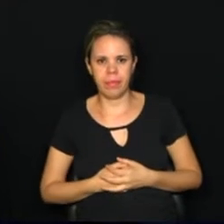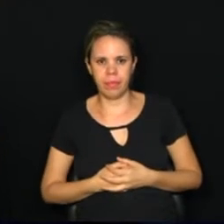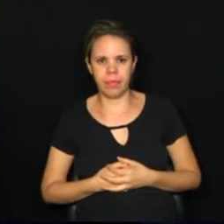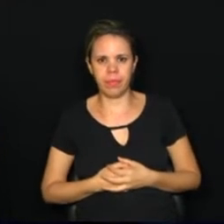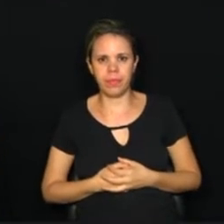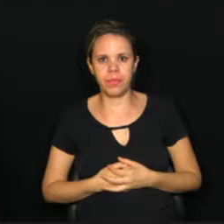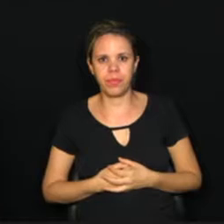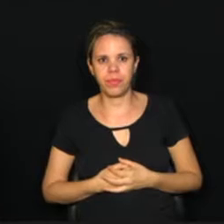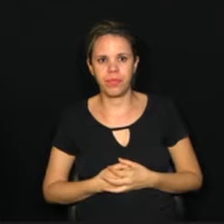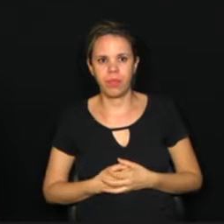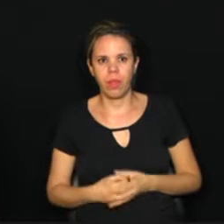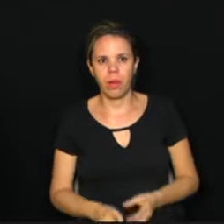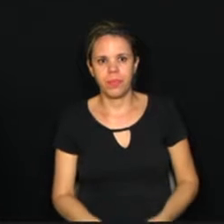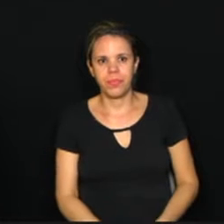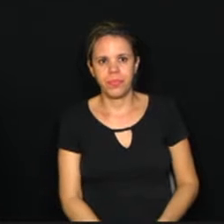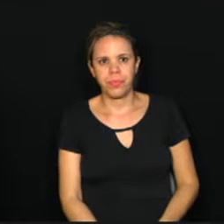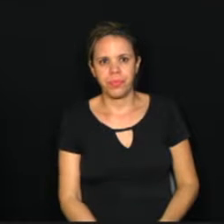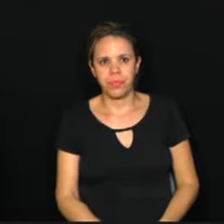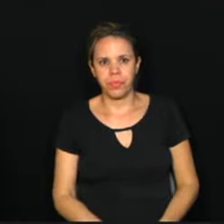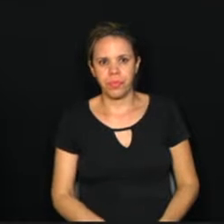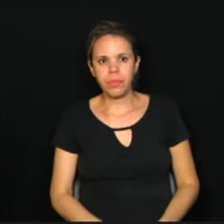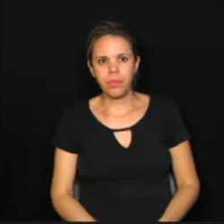Vamos ver agora.